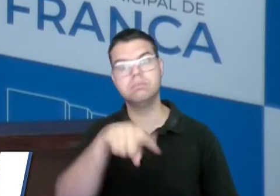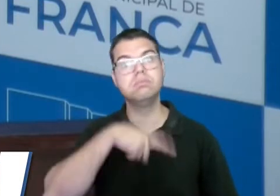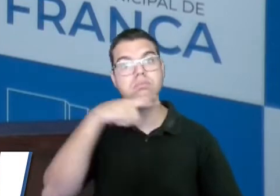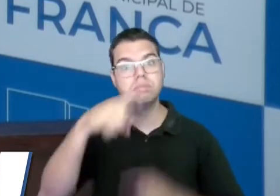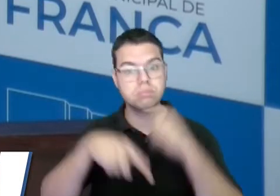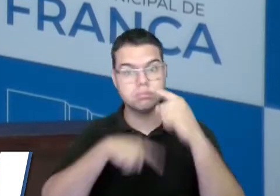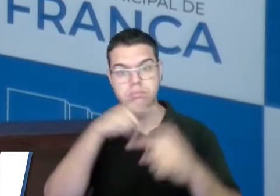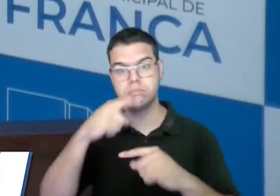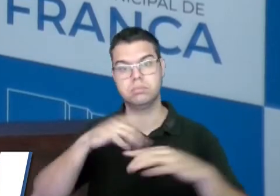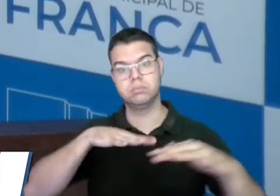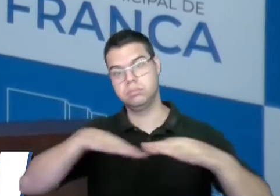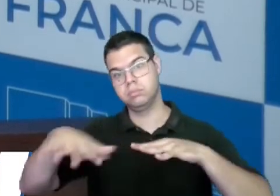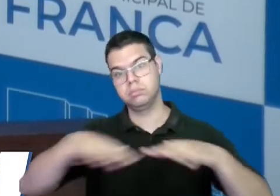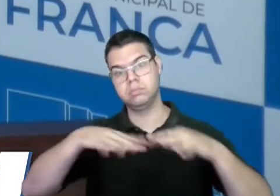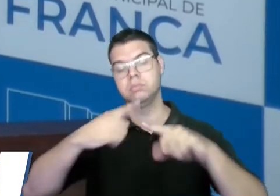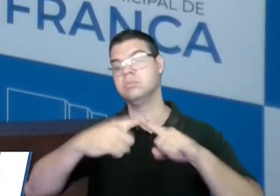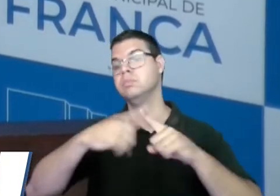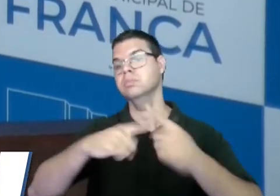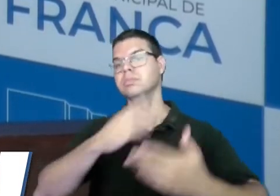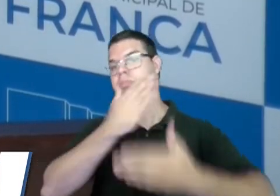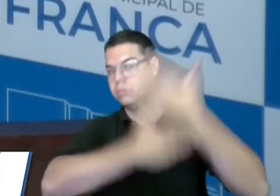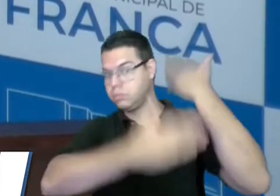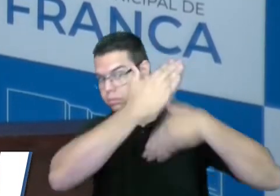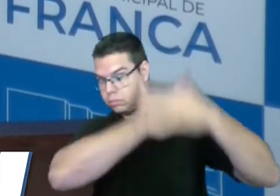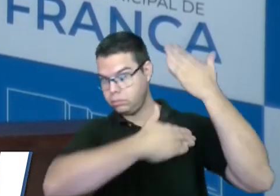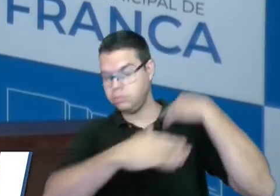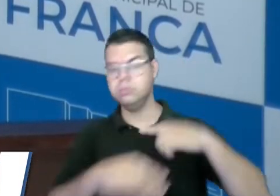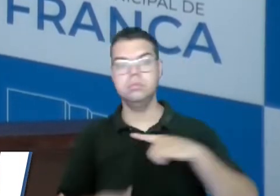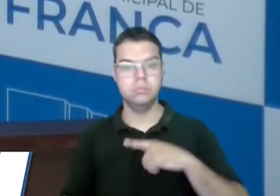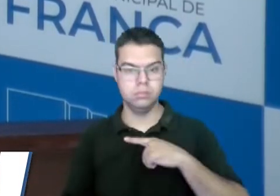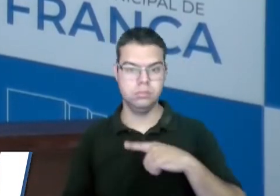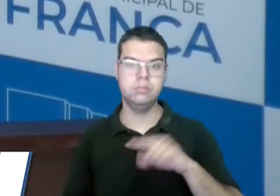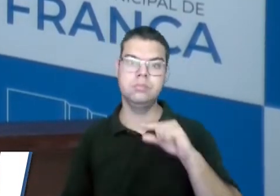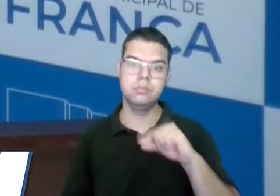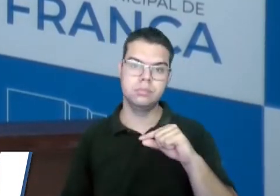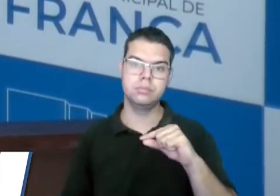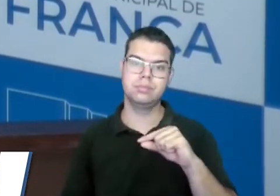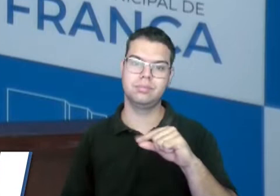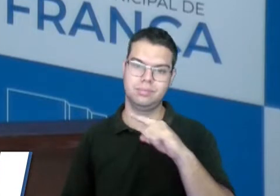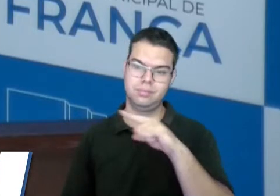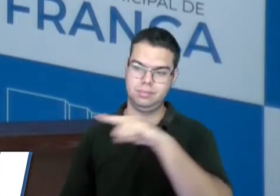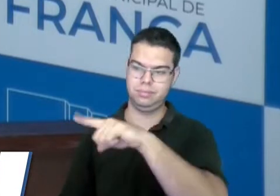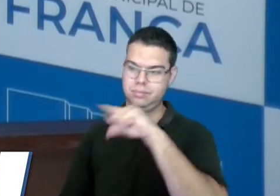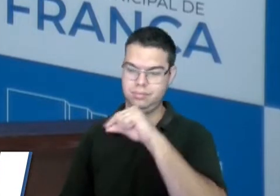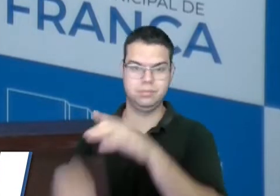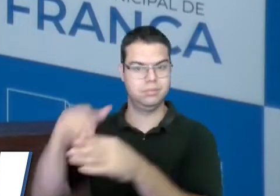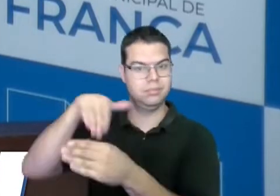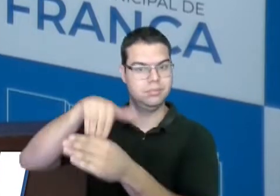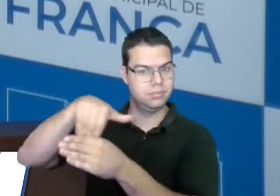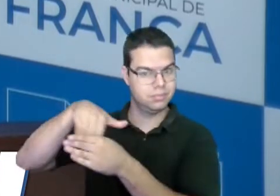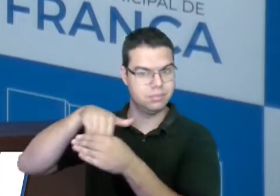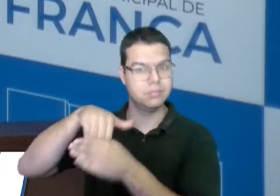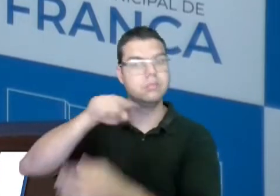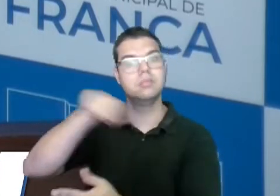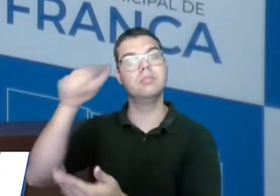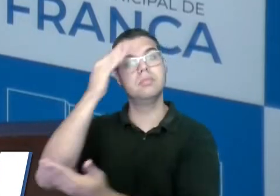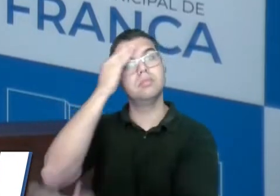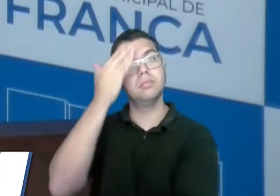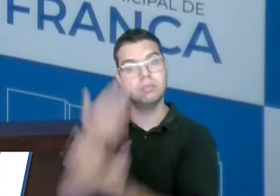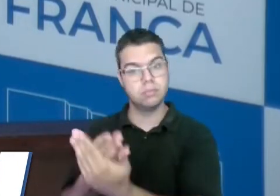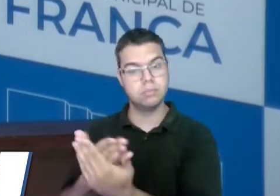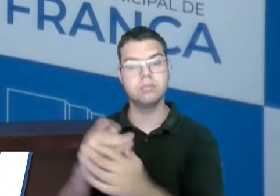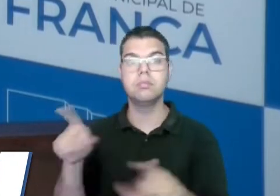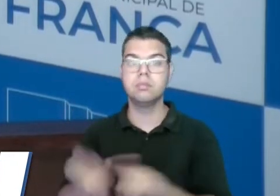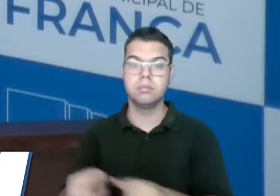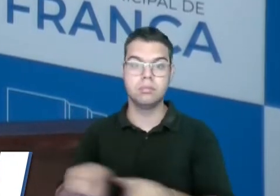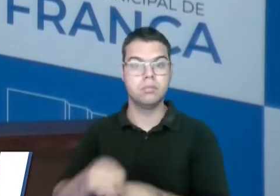movimento, porque lá no passado foi feito alguma coisa eleitoreira, passaram a acreditar e deram credibilidade ao